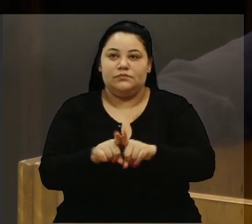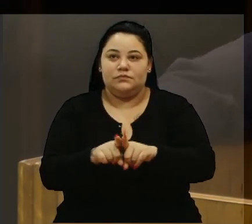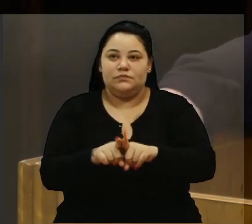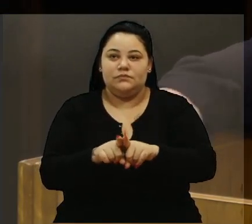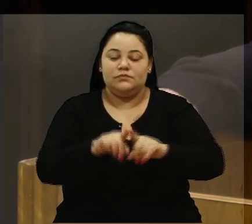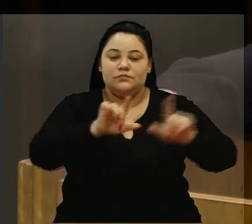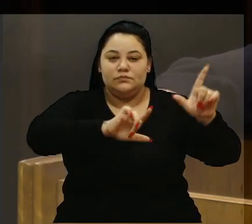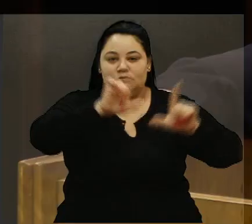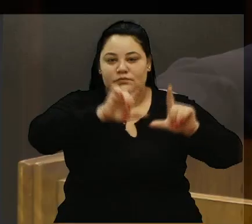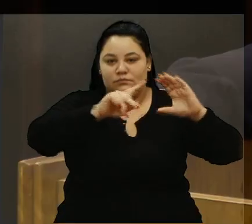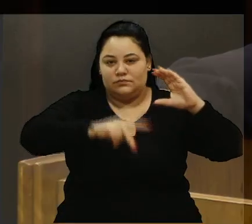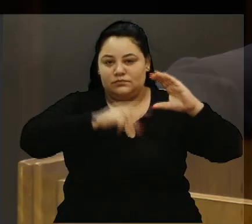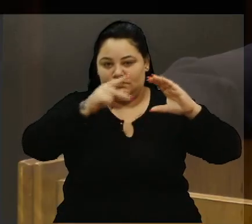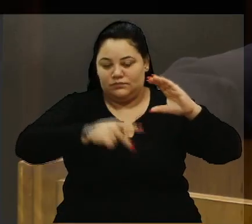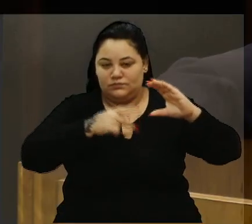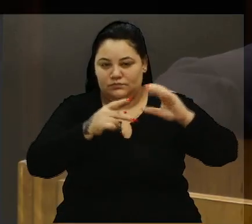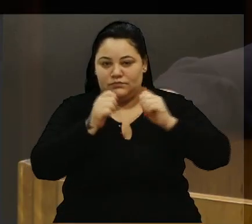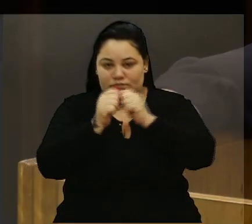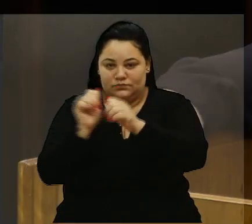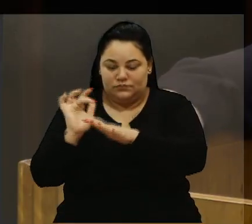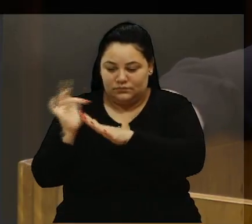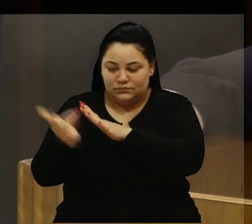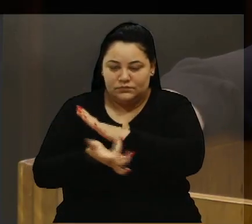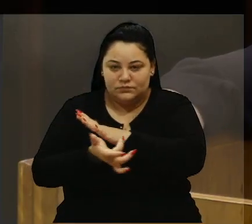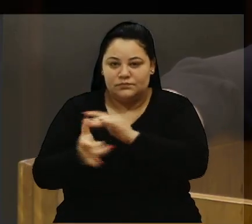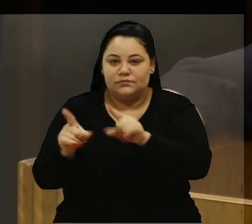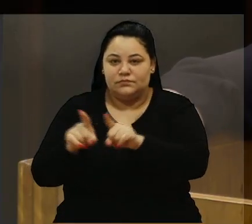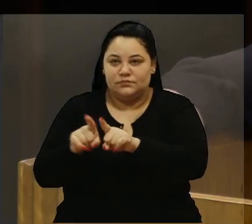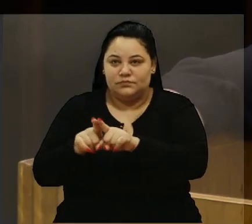TV Câmara, através das redes sociais.